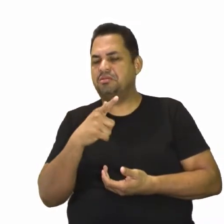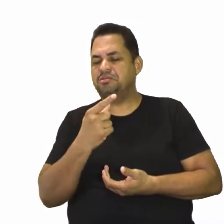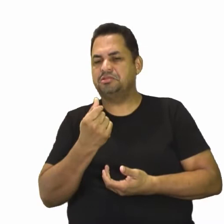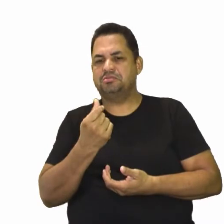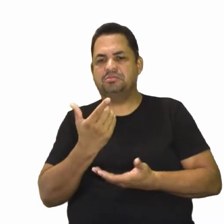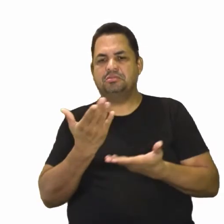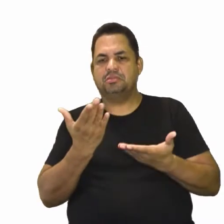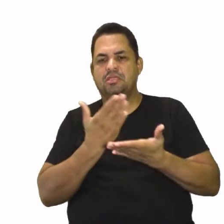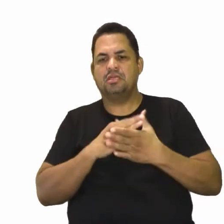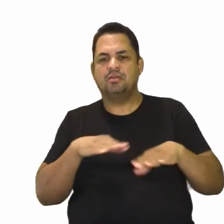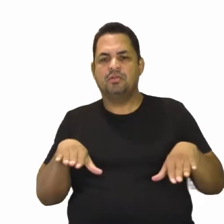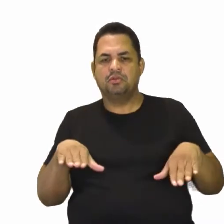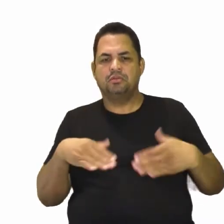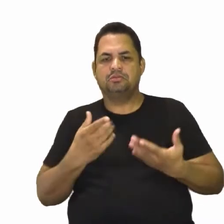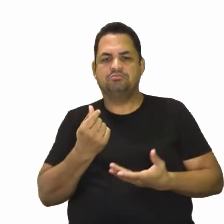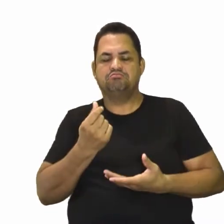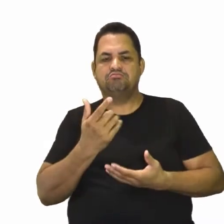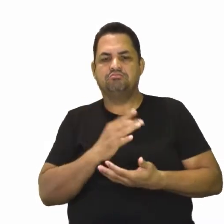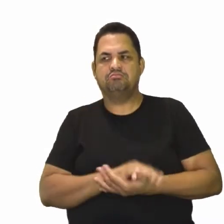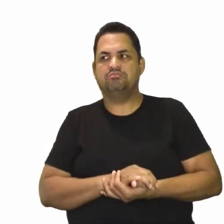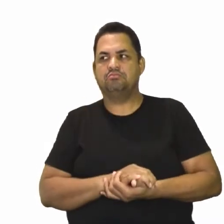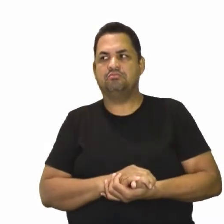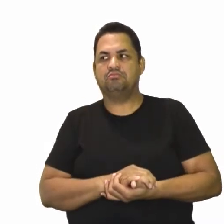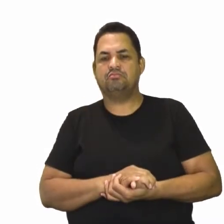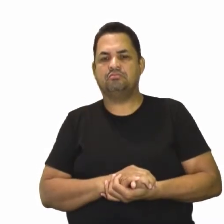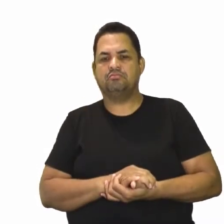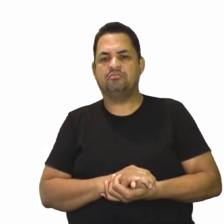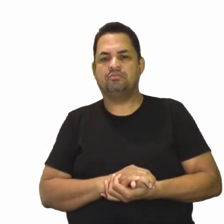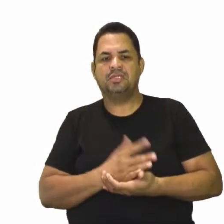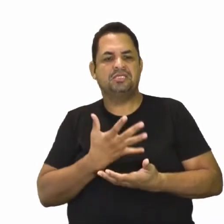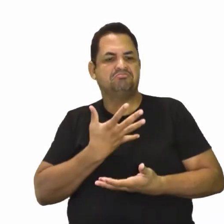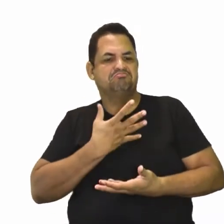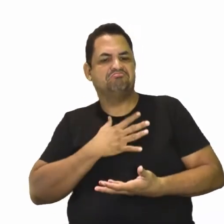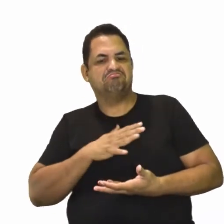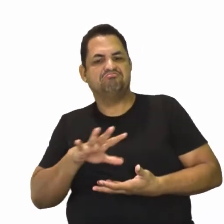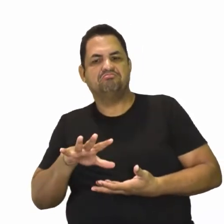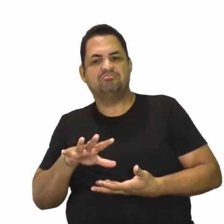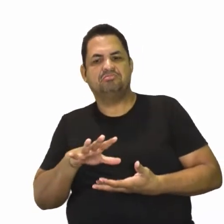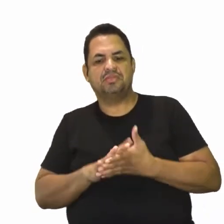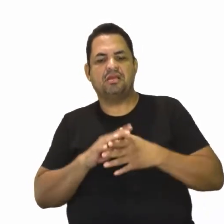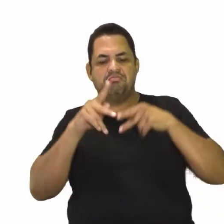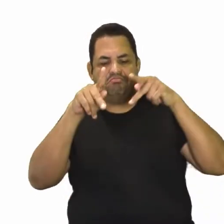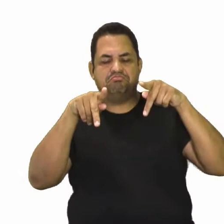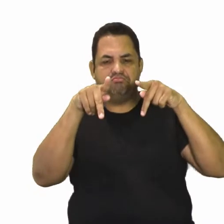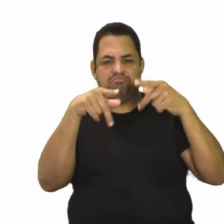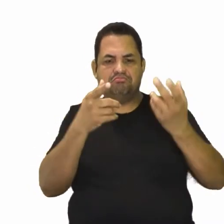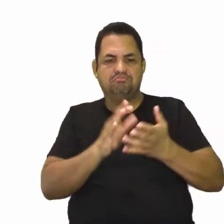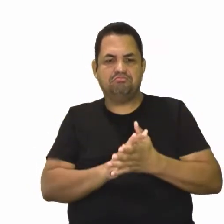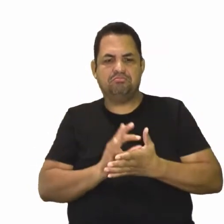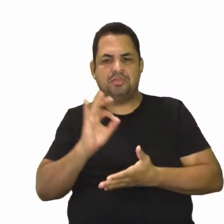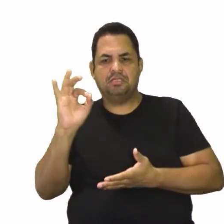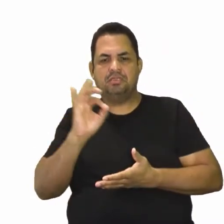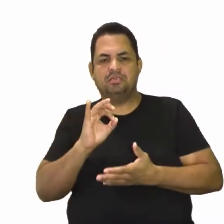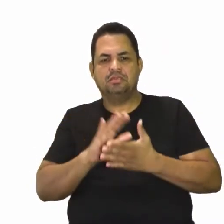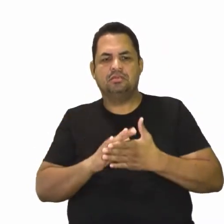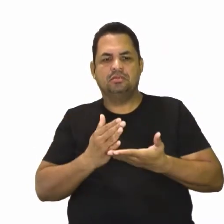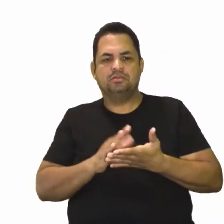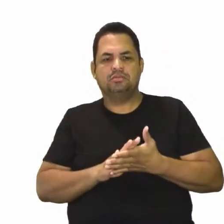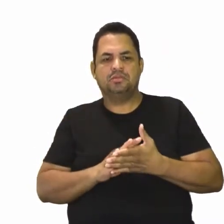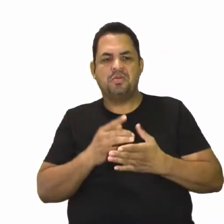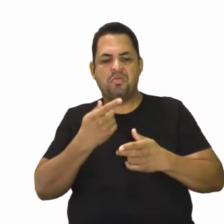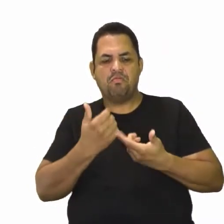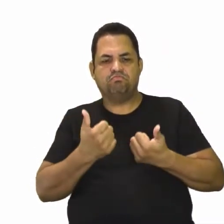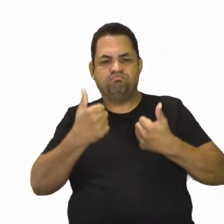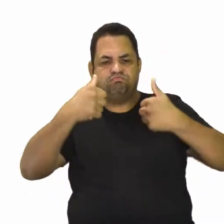Tá? O saco esvaziou de dinheiro. A insatisfação popular e as altas taxas. A crise do